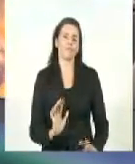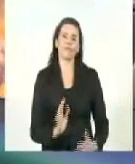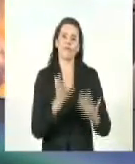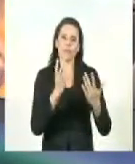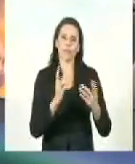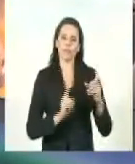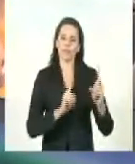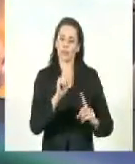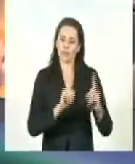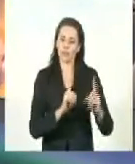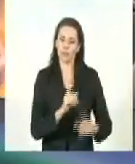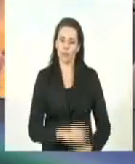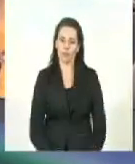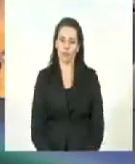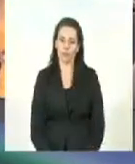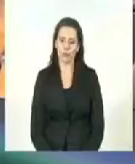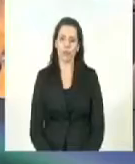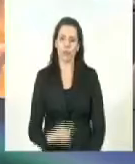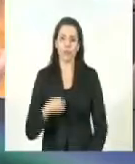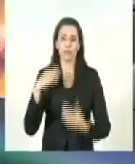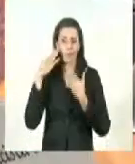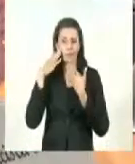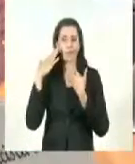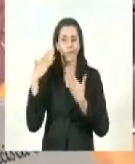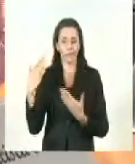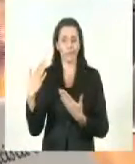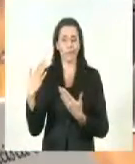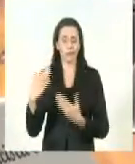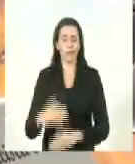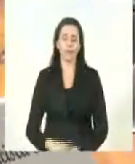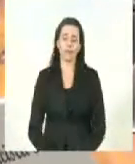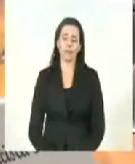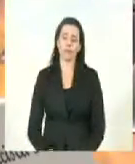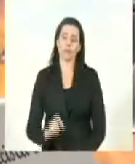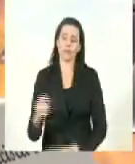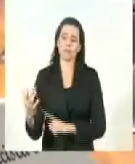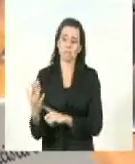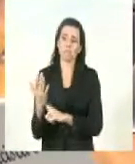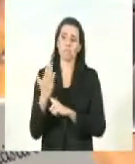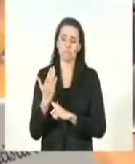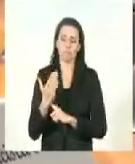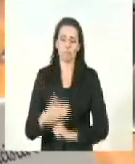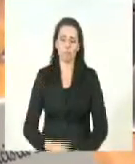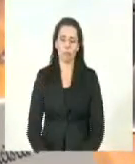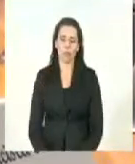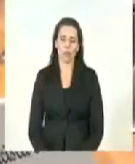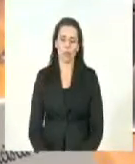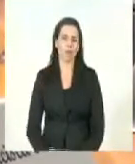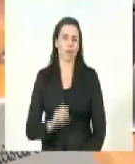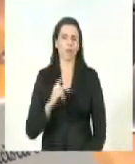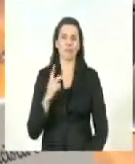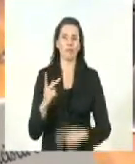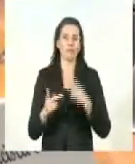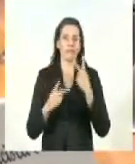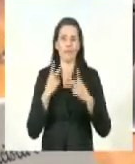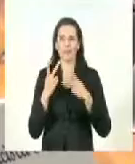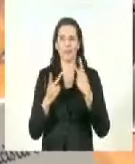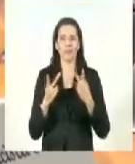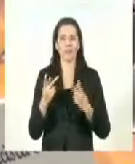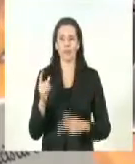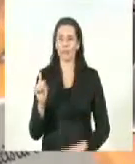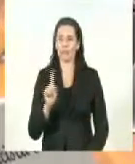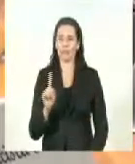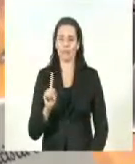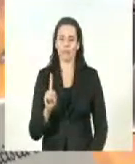aqui nesta casa. E não se trata de demagogia. Eu apenas estou apontando que,